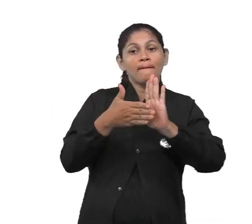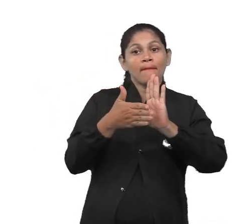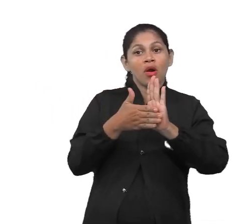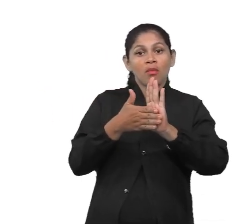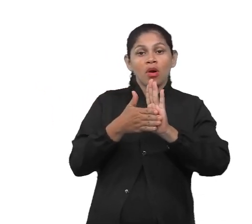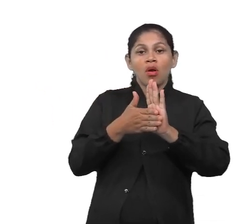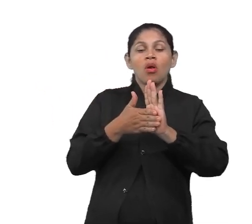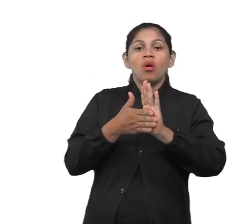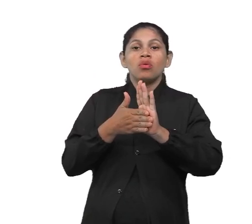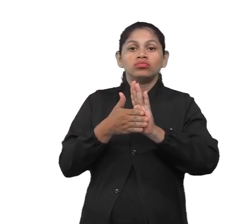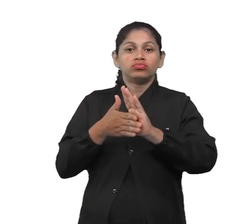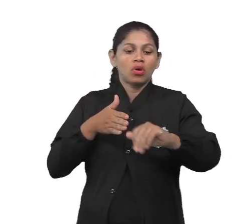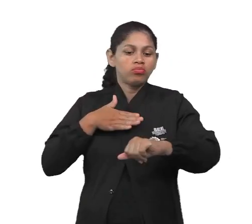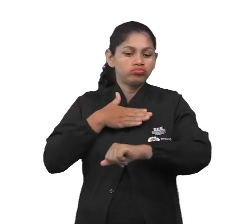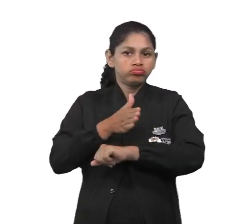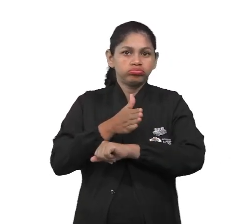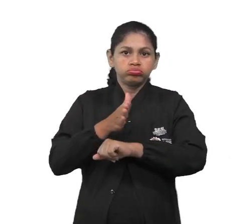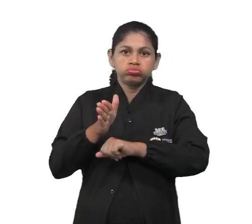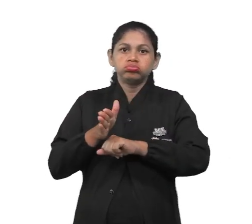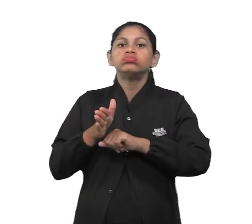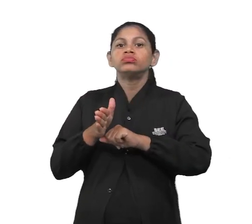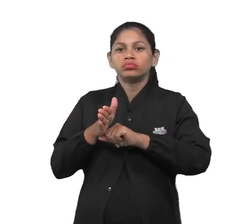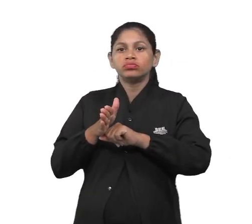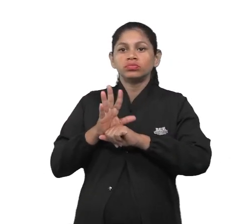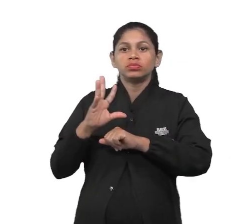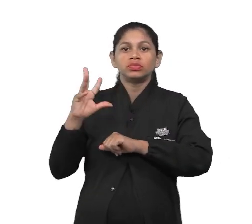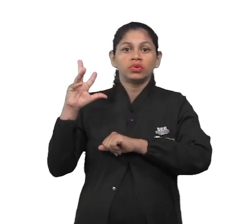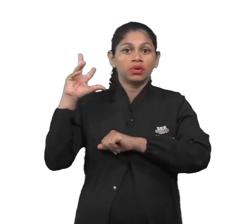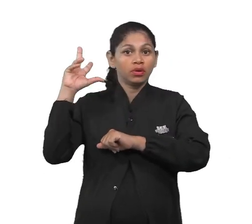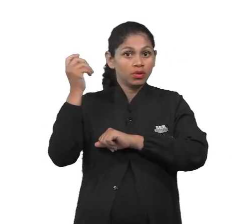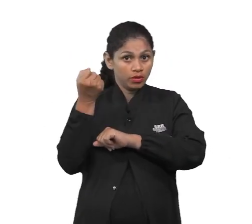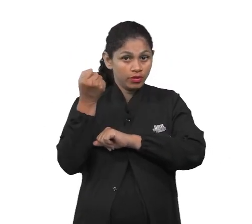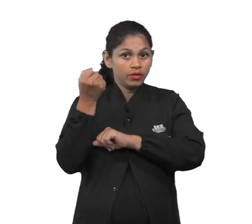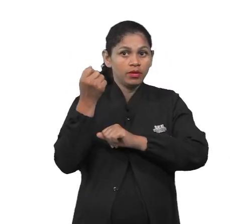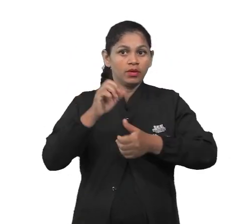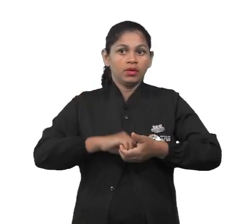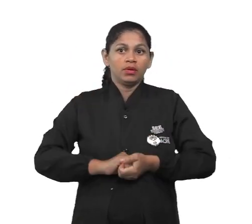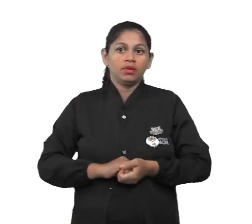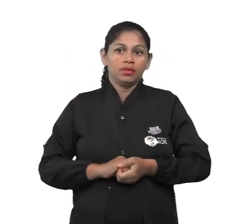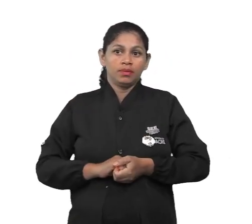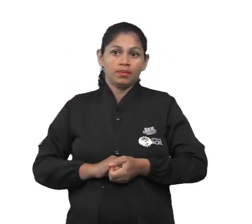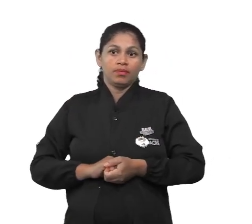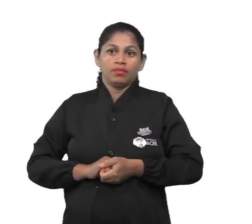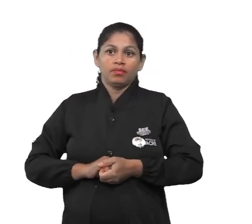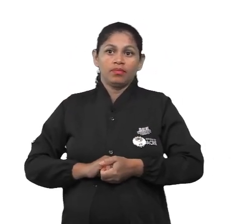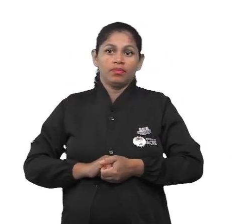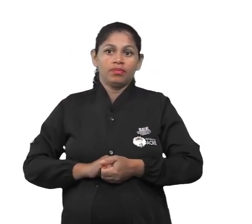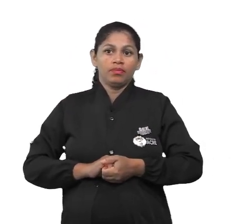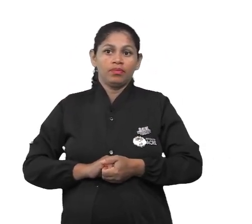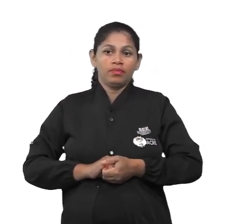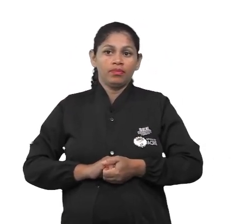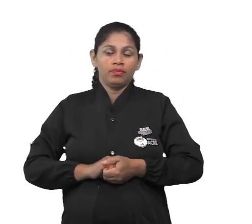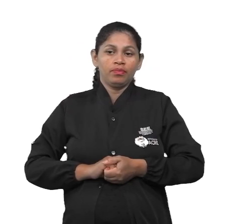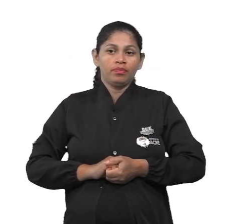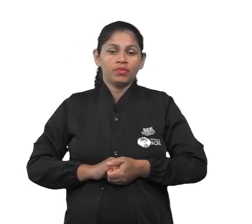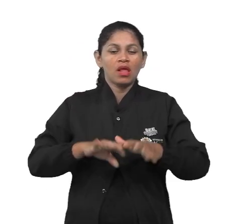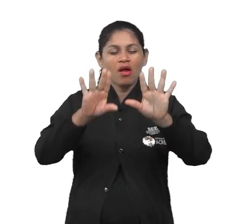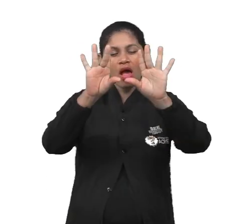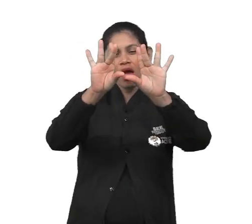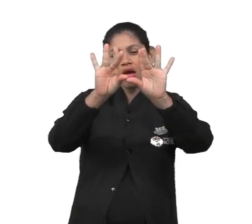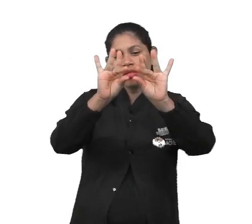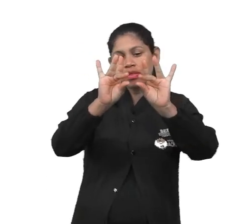da solução, que seria o agente, o detalhamento,